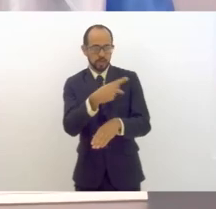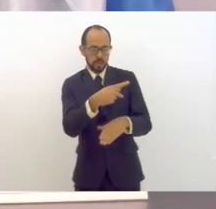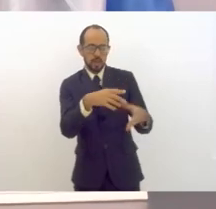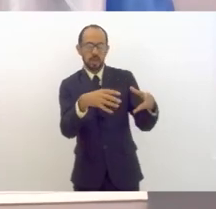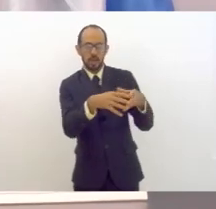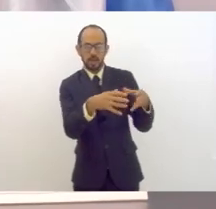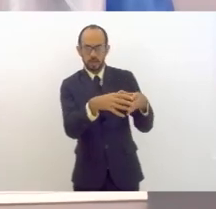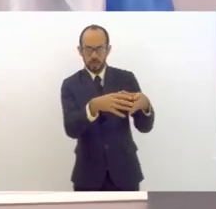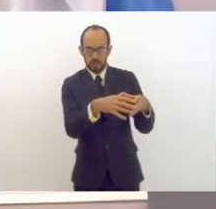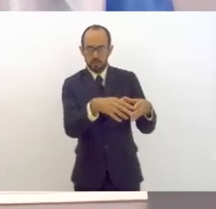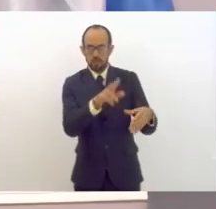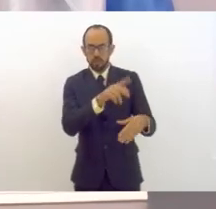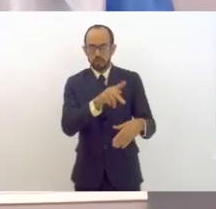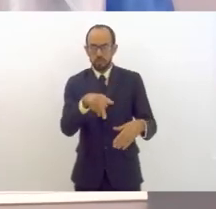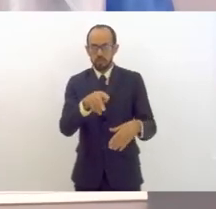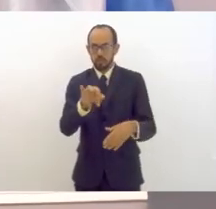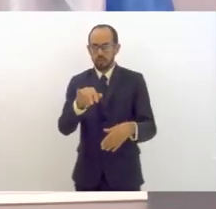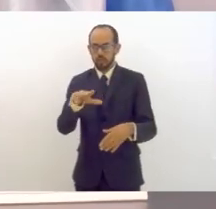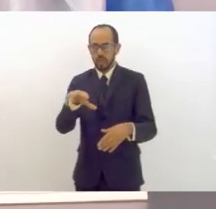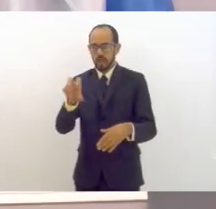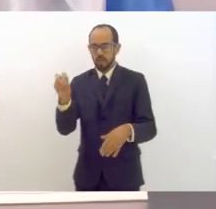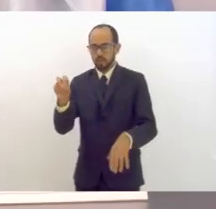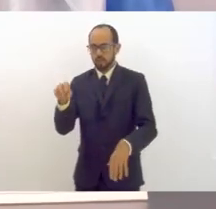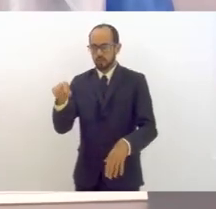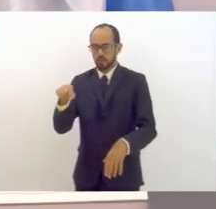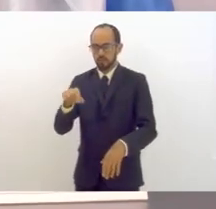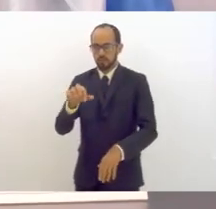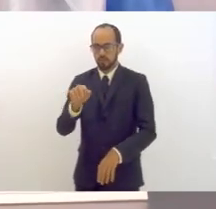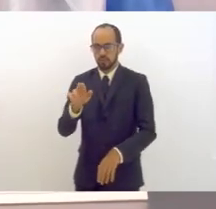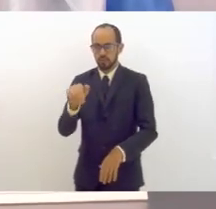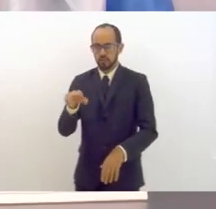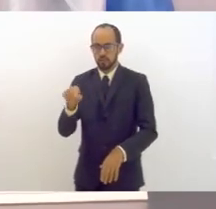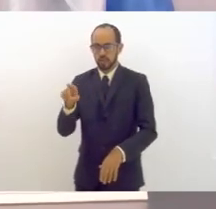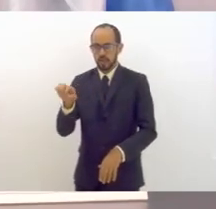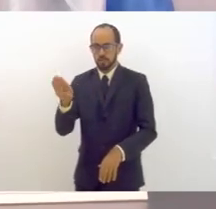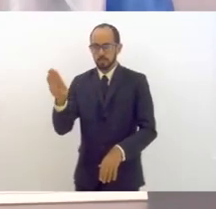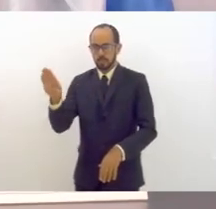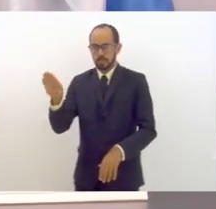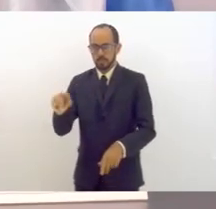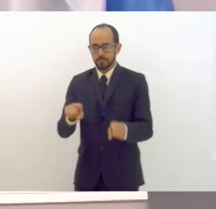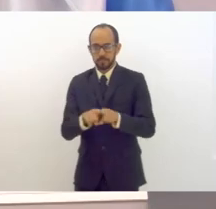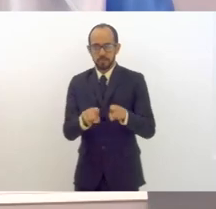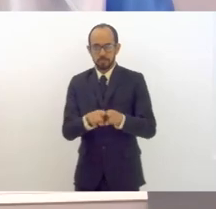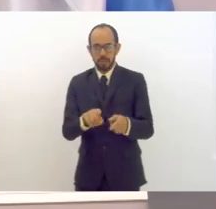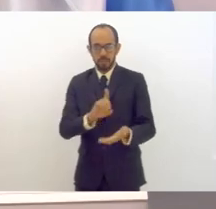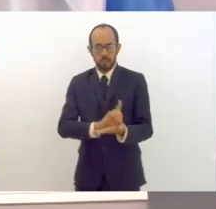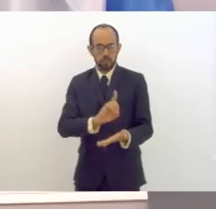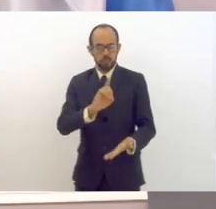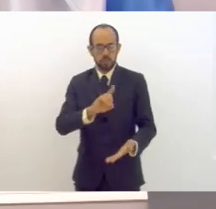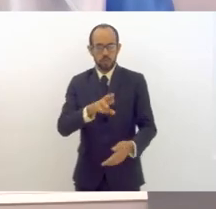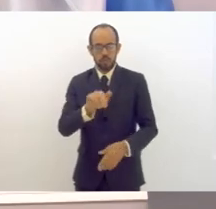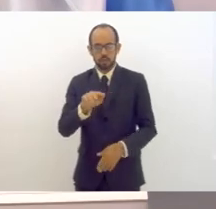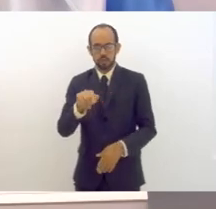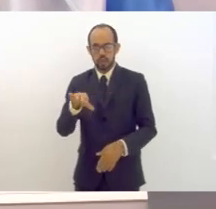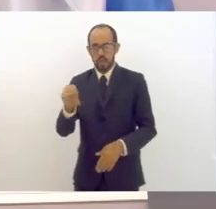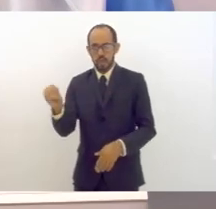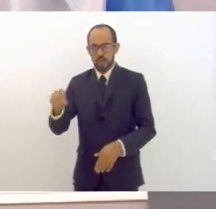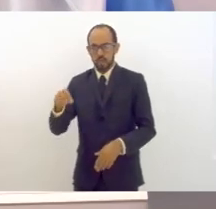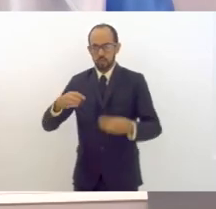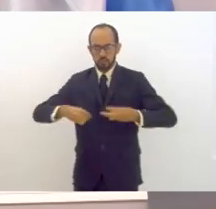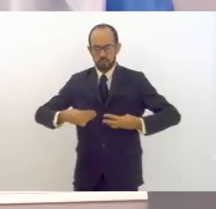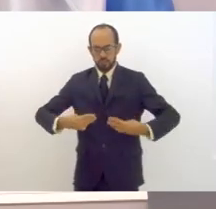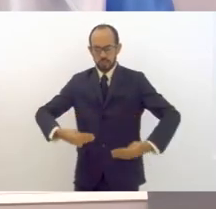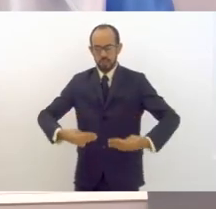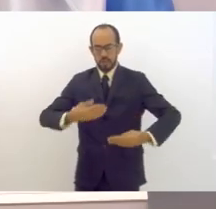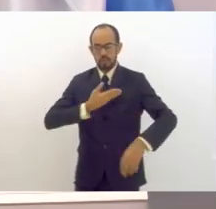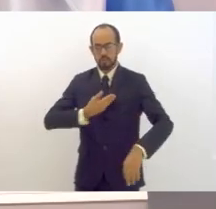do professor Flávio, do Conselho do Fundeb, do doutor Rogério Pacheco, do Ministério Público,